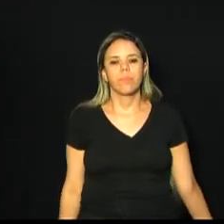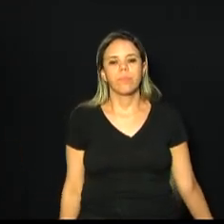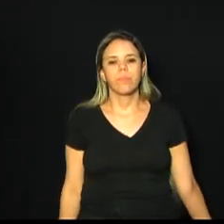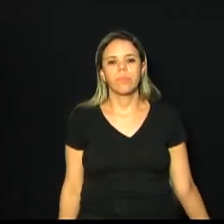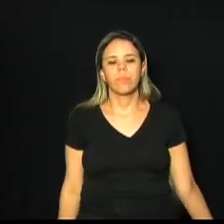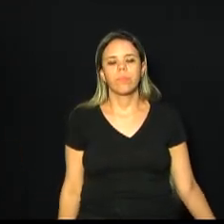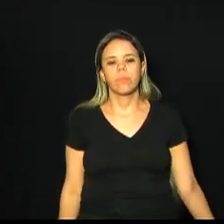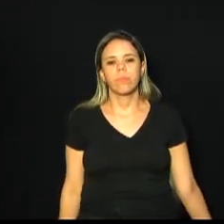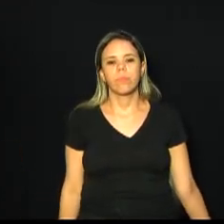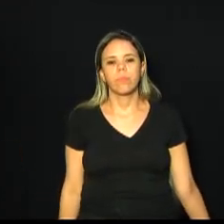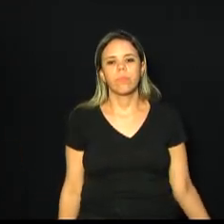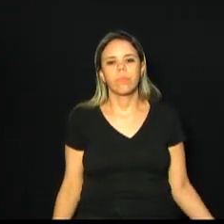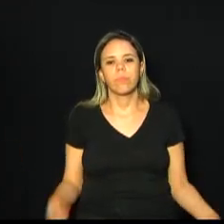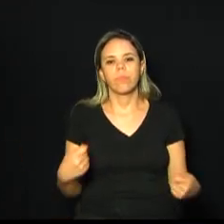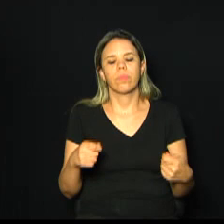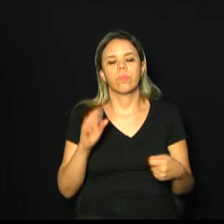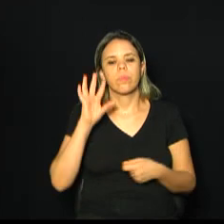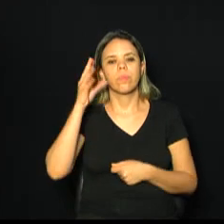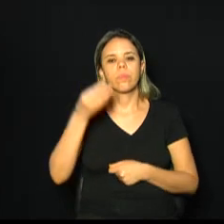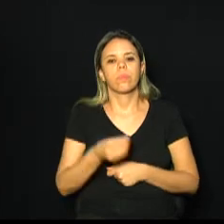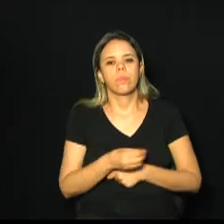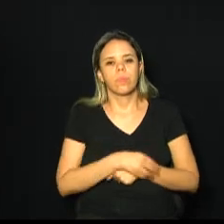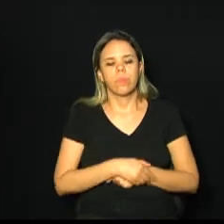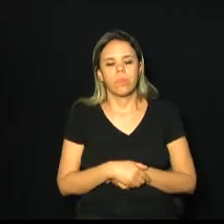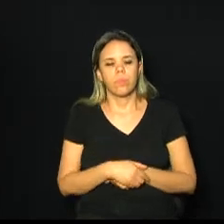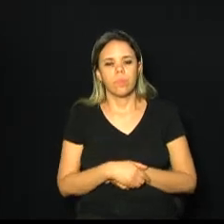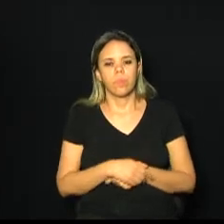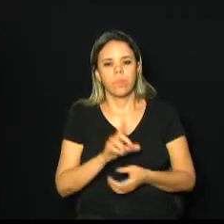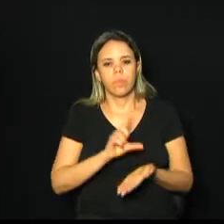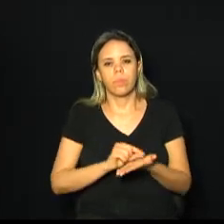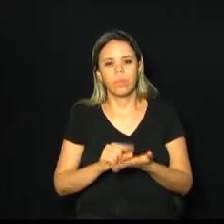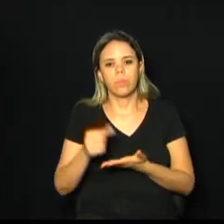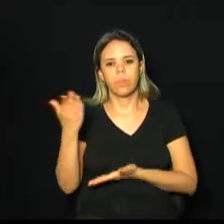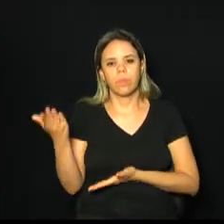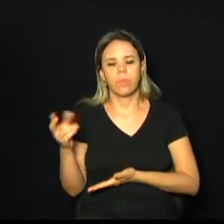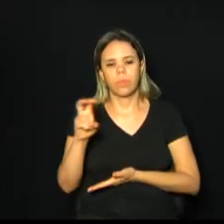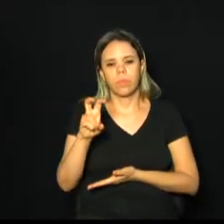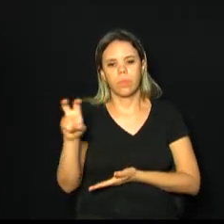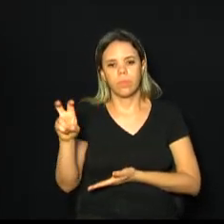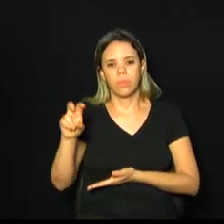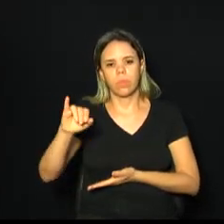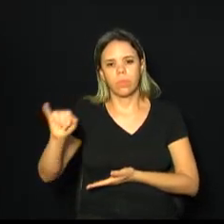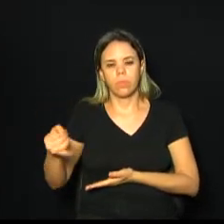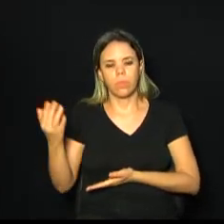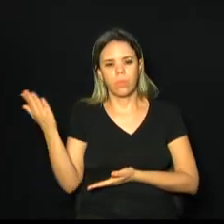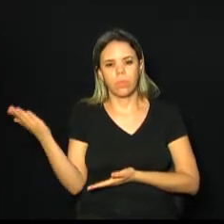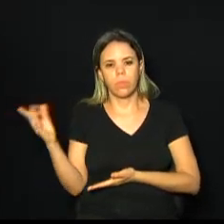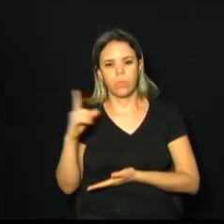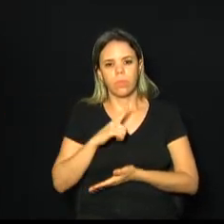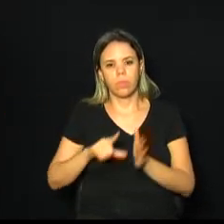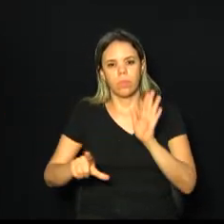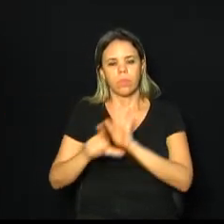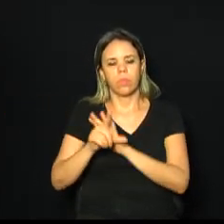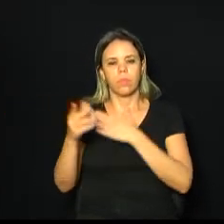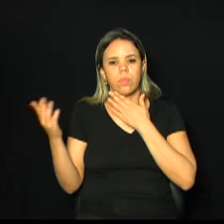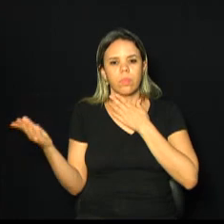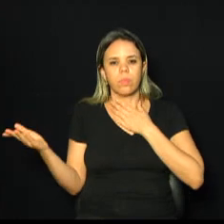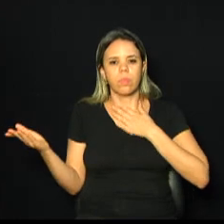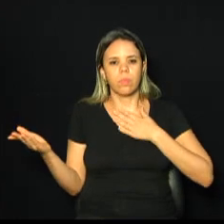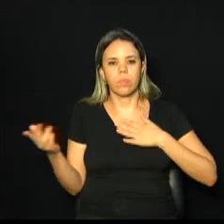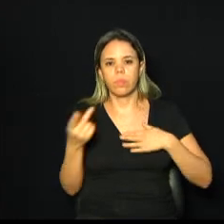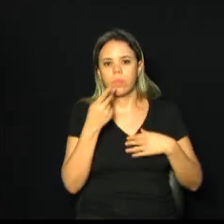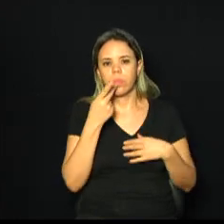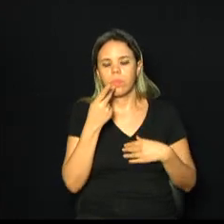Outra coisa que a gente precisa entender é esse artigo 55J que existe na lei, que